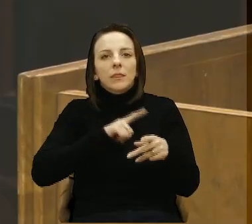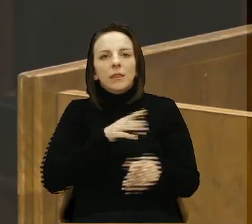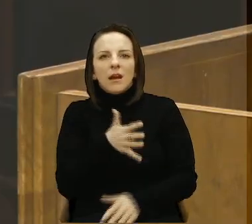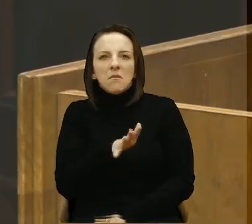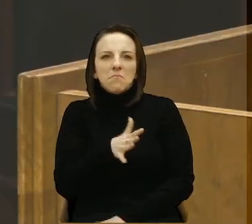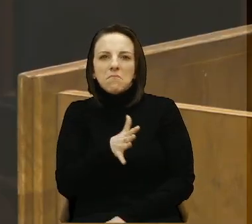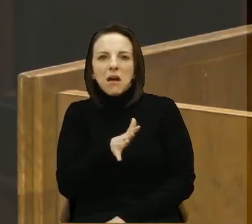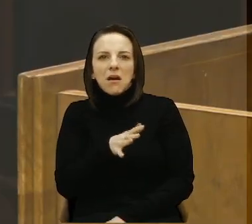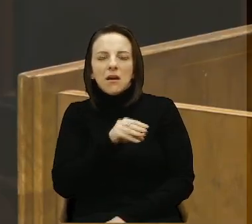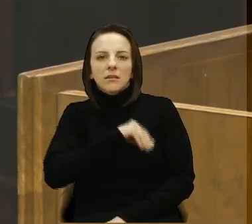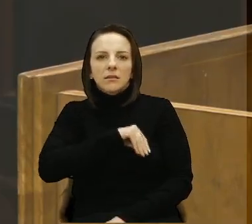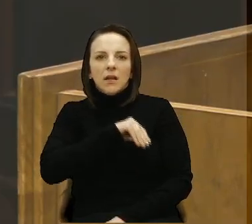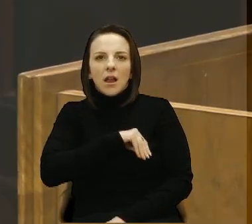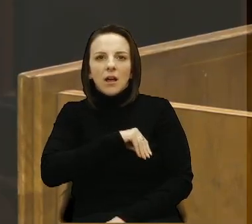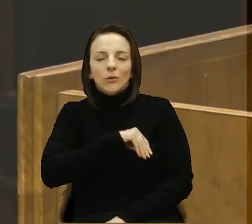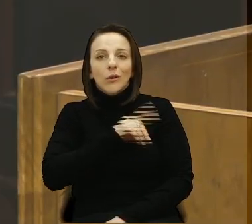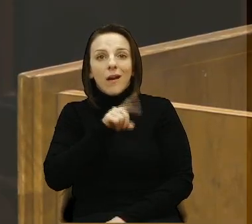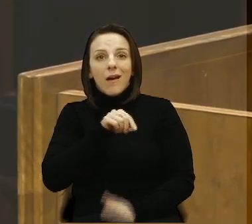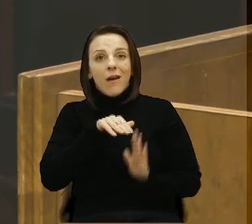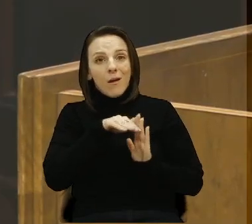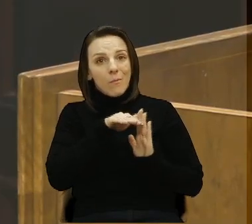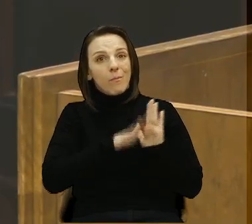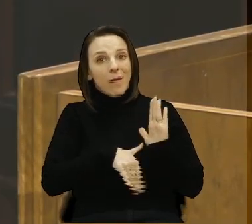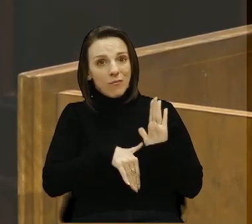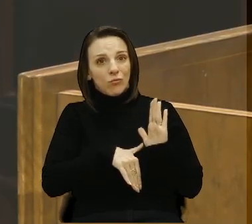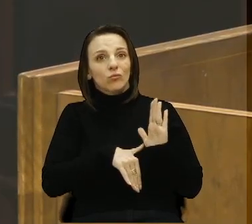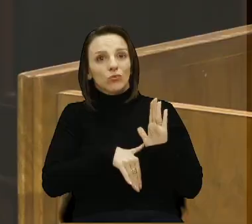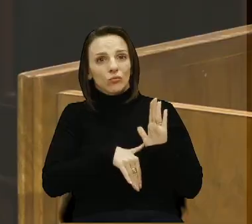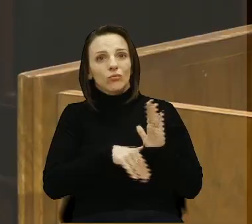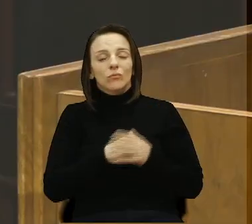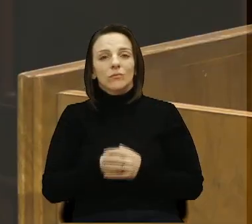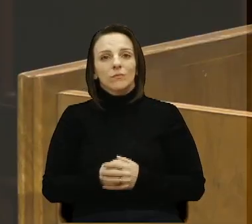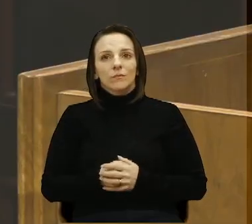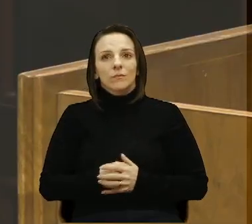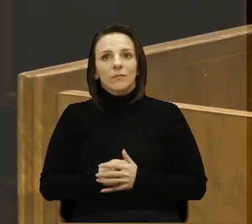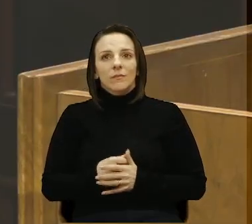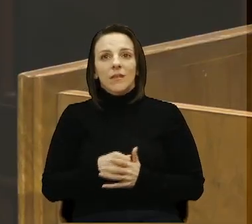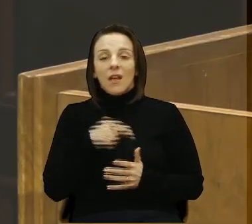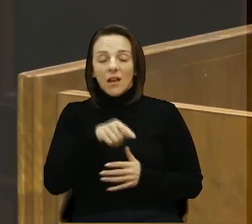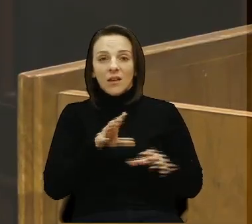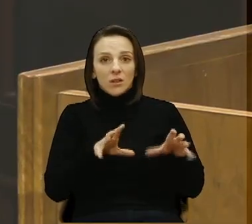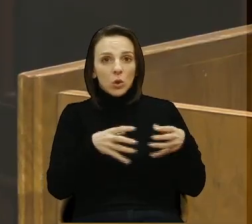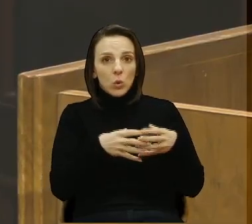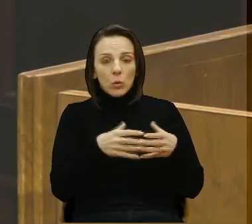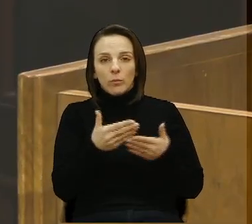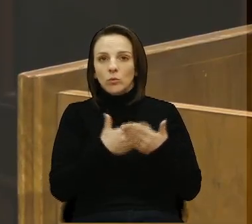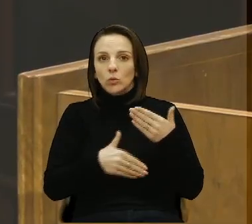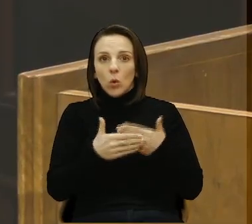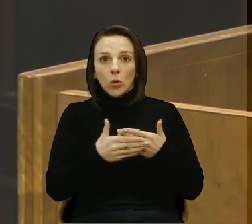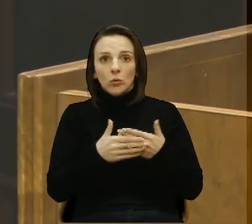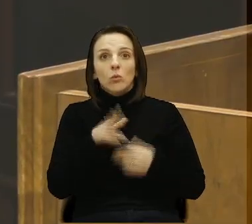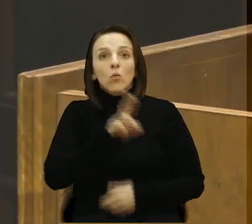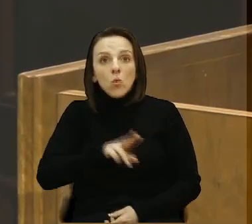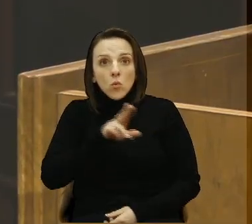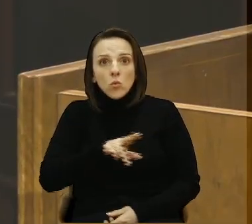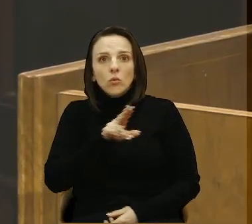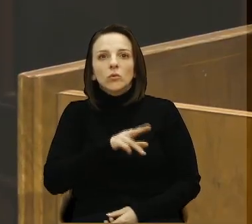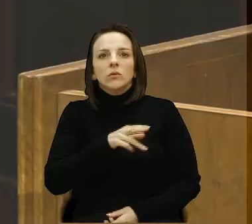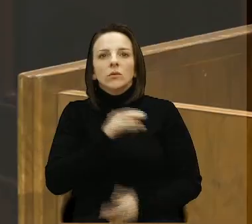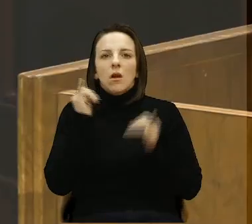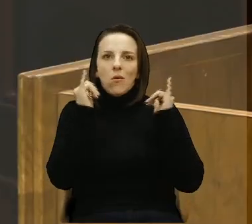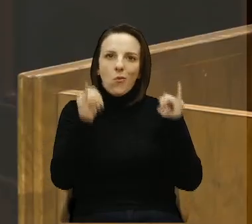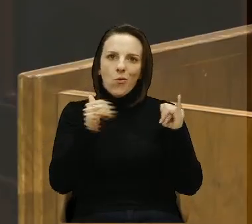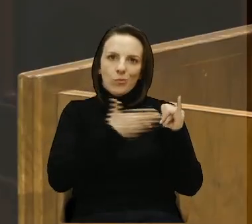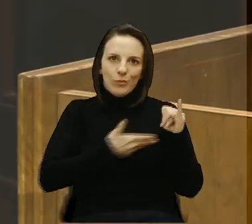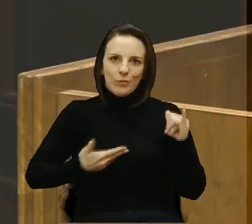salarial considerada baixa. E esse pessoal todo ocupa o transporte público. Tem que melhorar